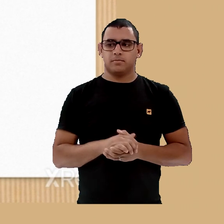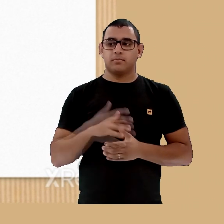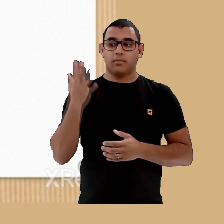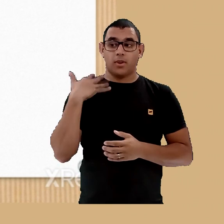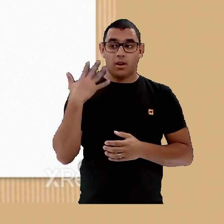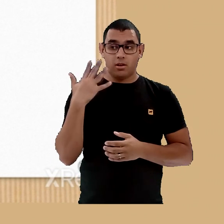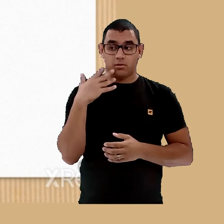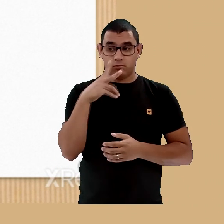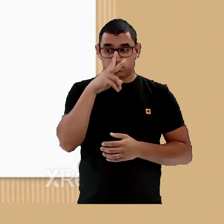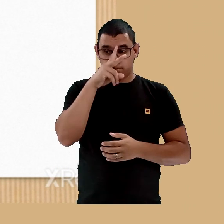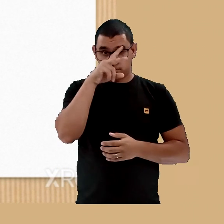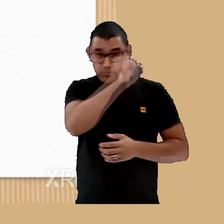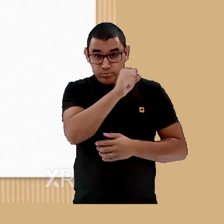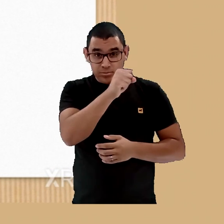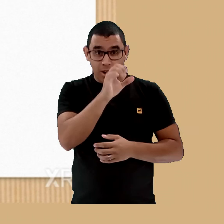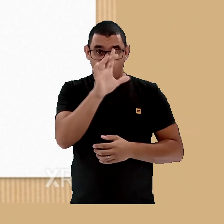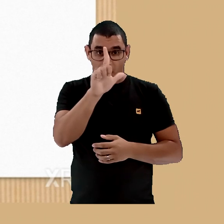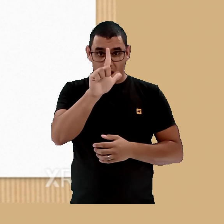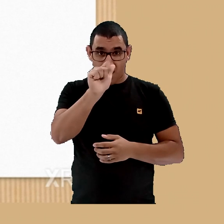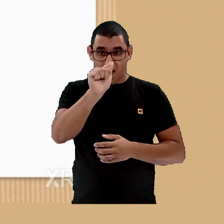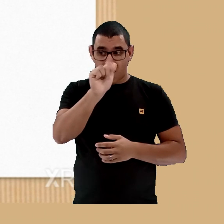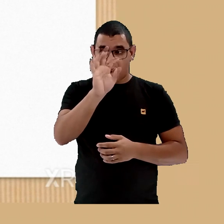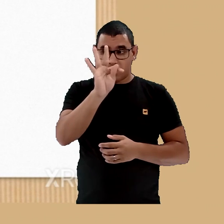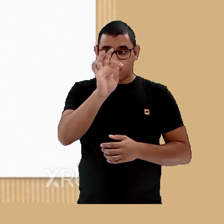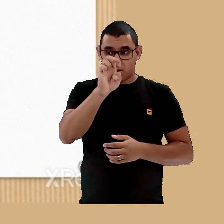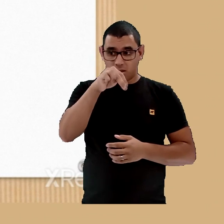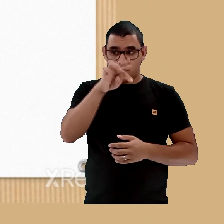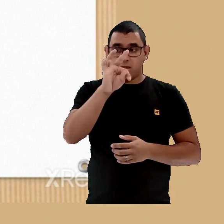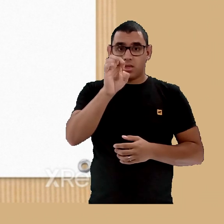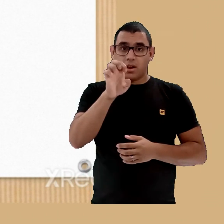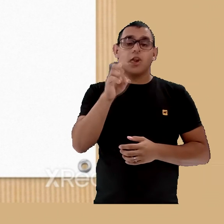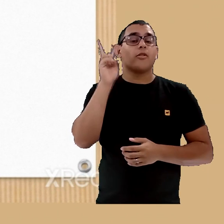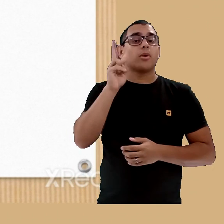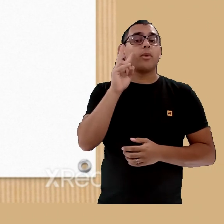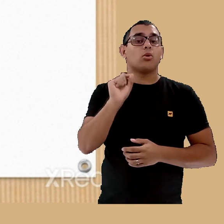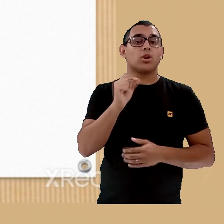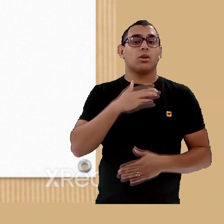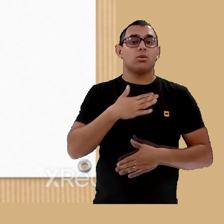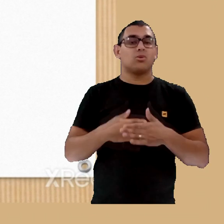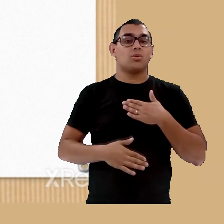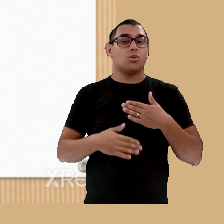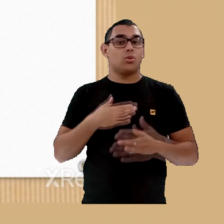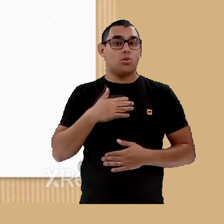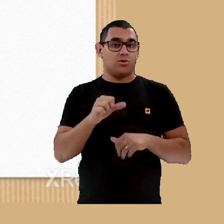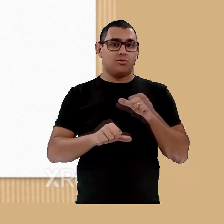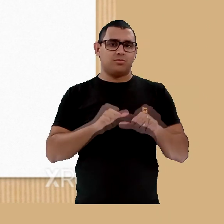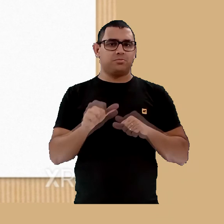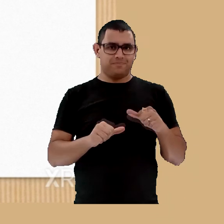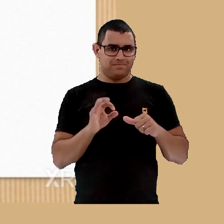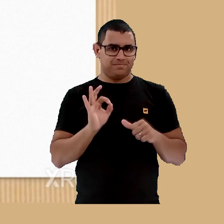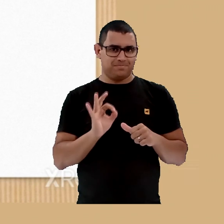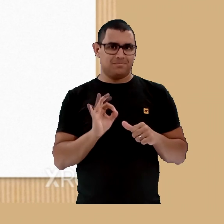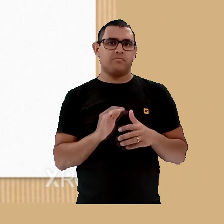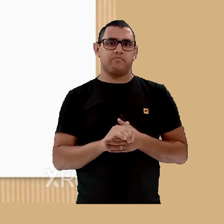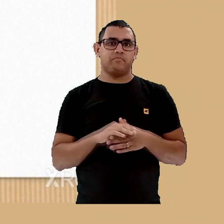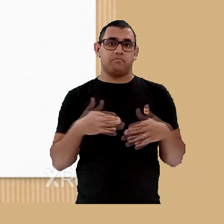Calor latente. Então, quando falamos de calor latente, nós vamos lembrar que ocorre uma mudança de estado físico. Então, na